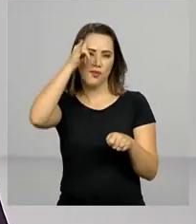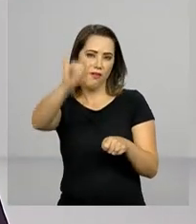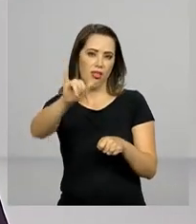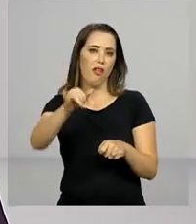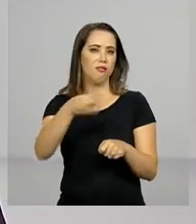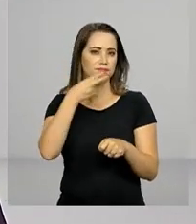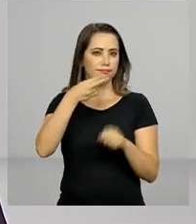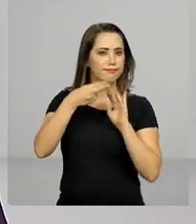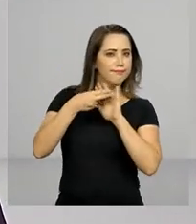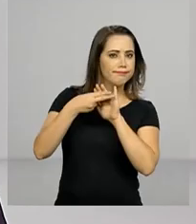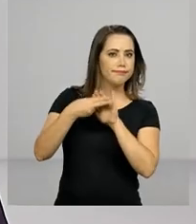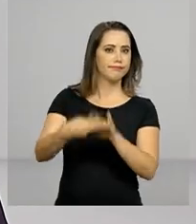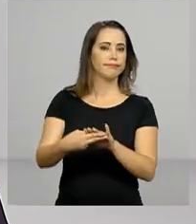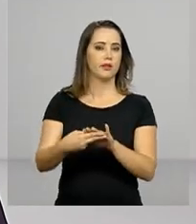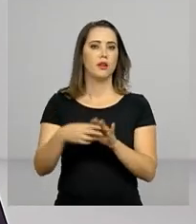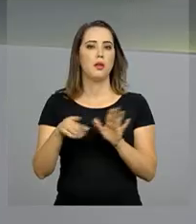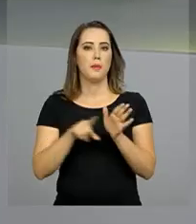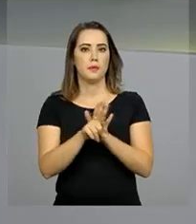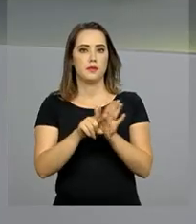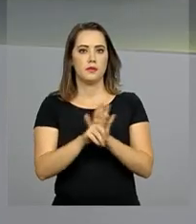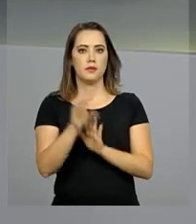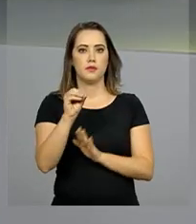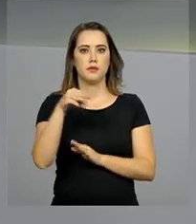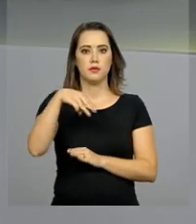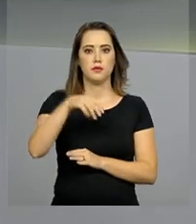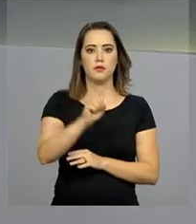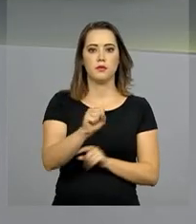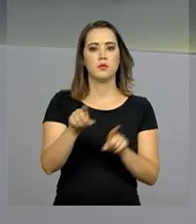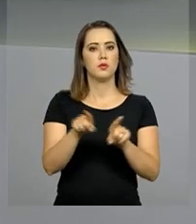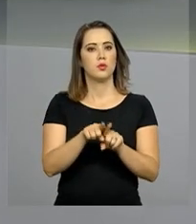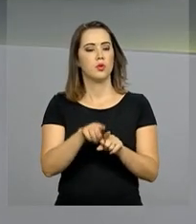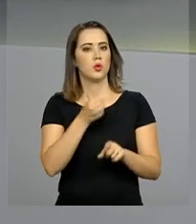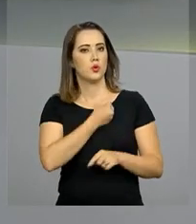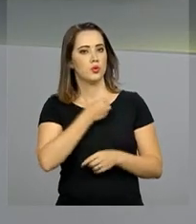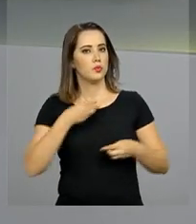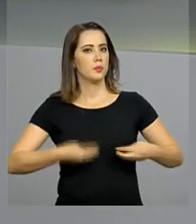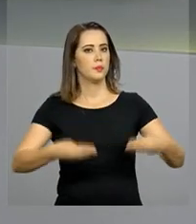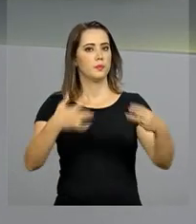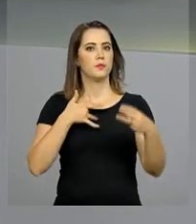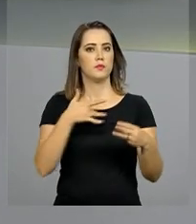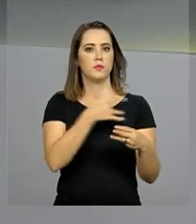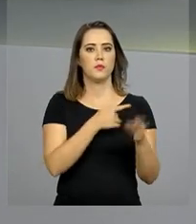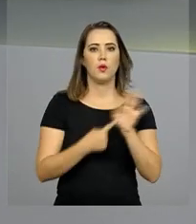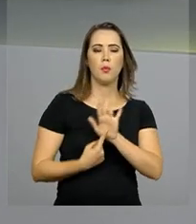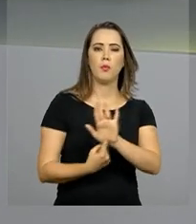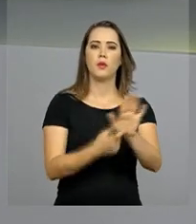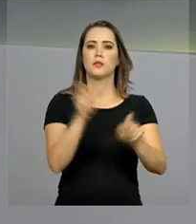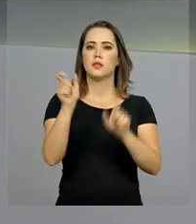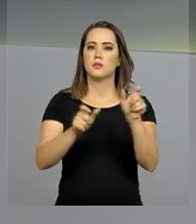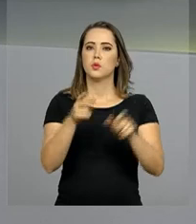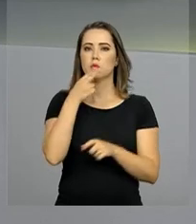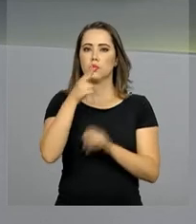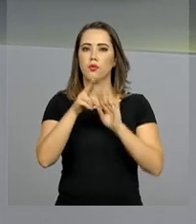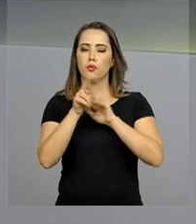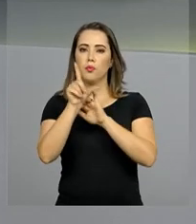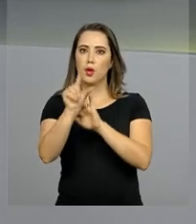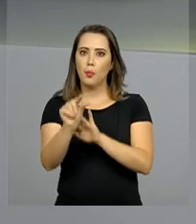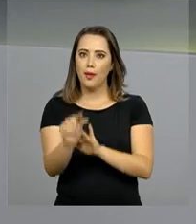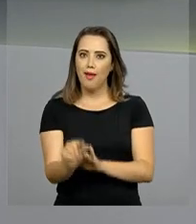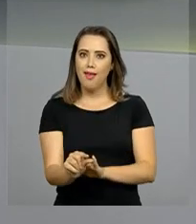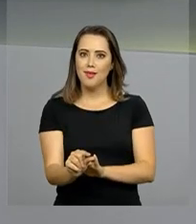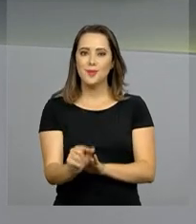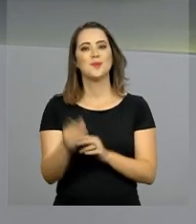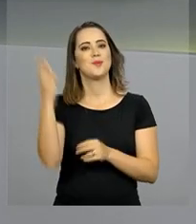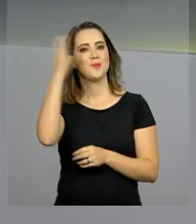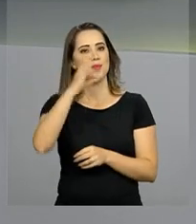a Organização Mundial de Saúde. E os dados do Ministério da Saúde mostram que os brasileiros estão fumando menos. A quantidade